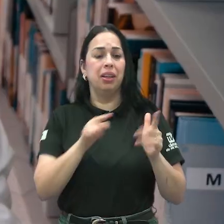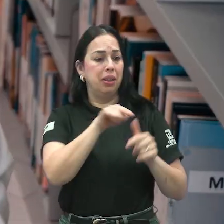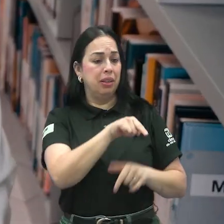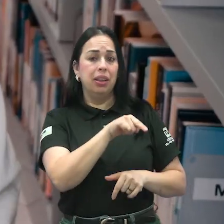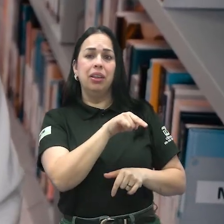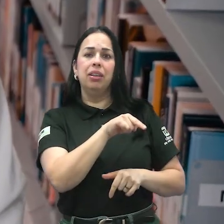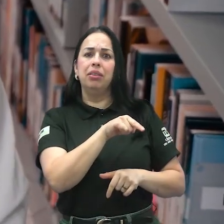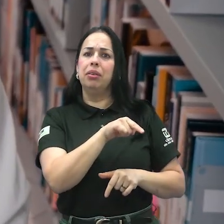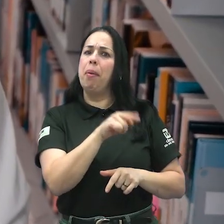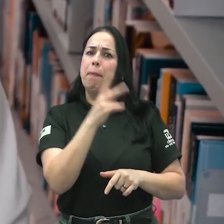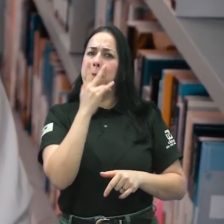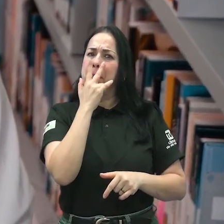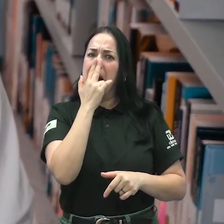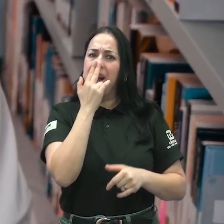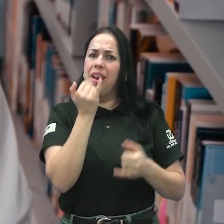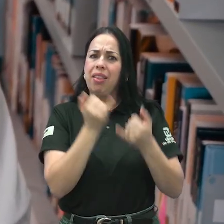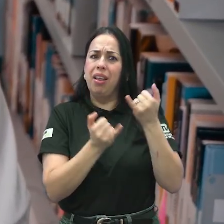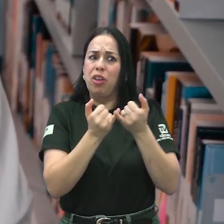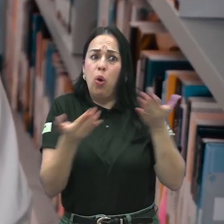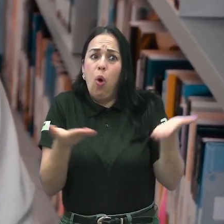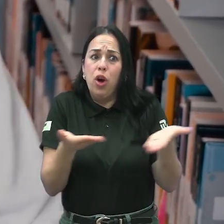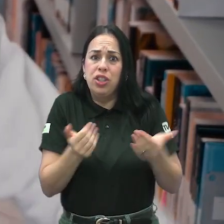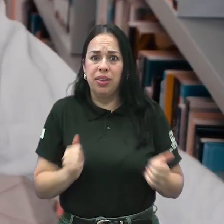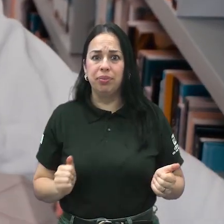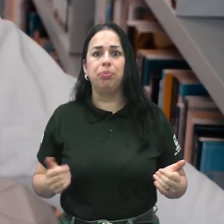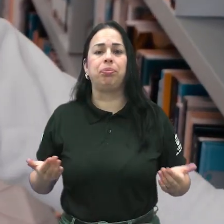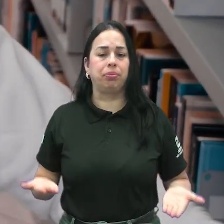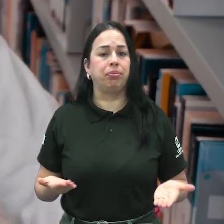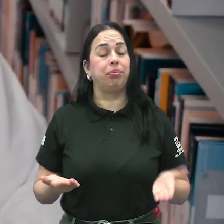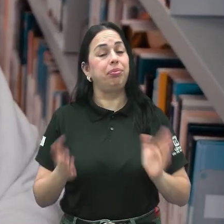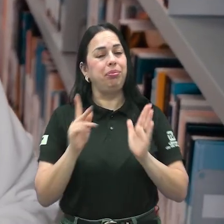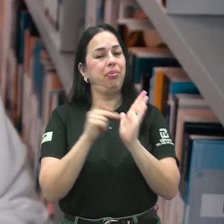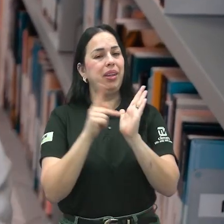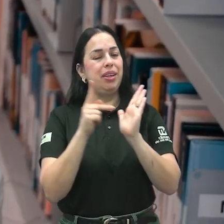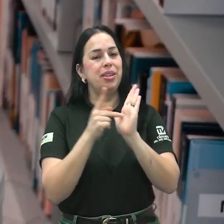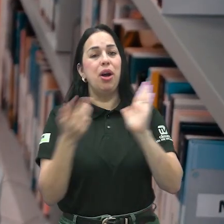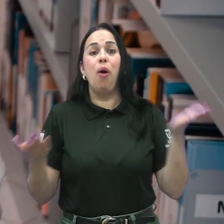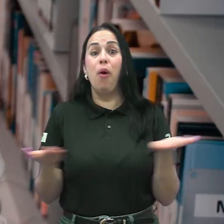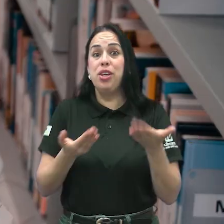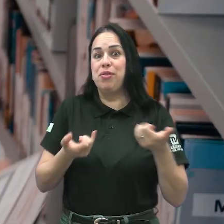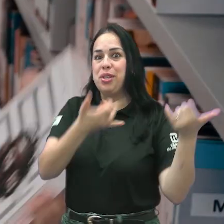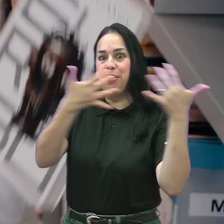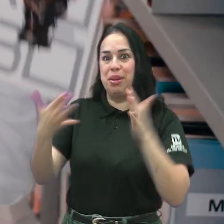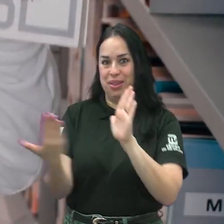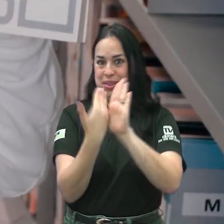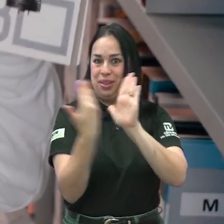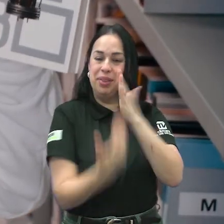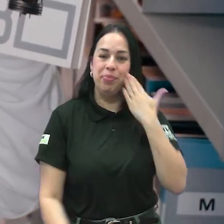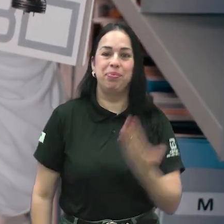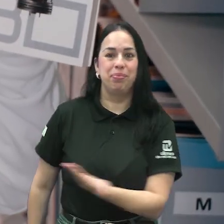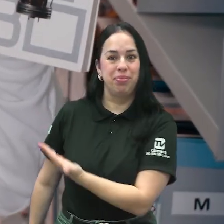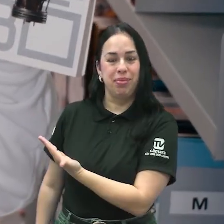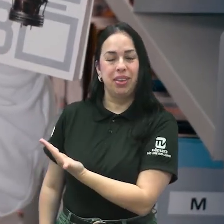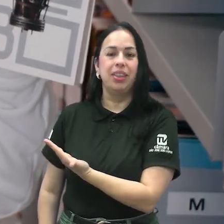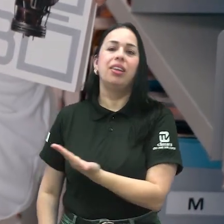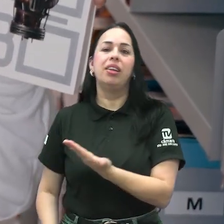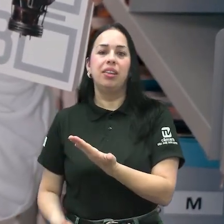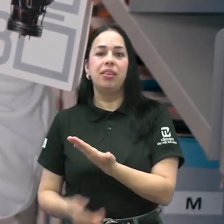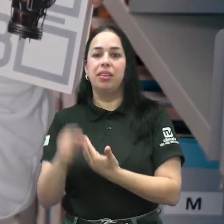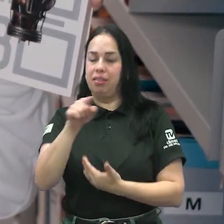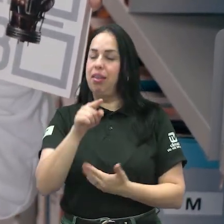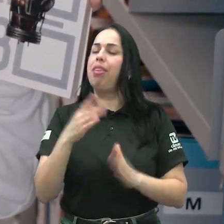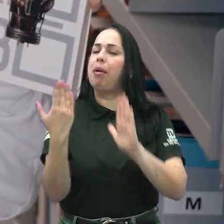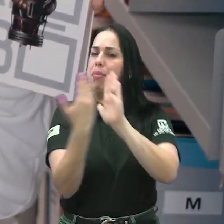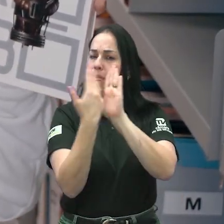um pensamento muito parecido com o que a gente tem hoje? Pois é, dessa vez a gente fala de Eu, Robô, e esse